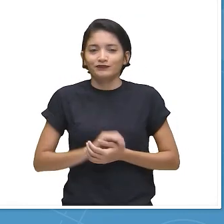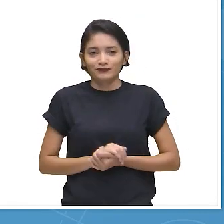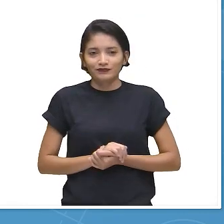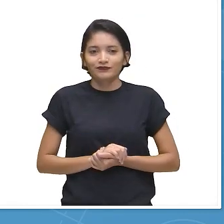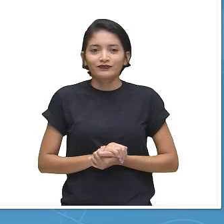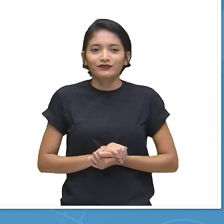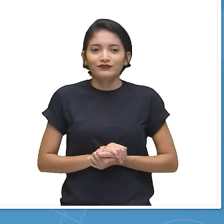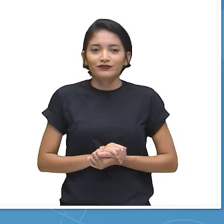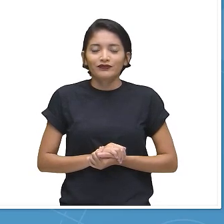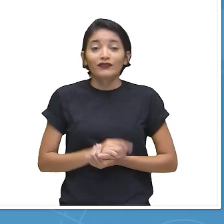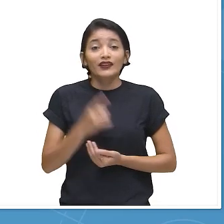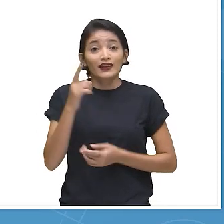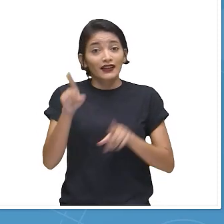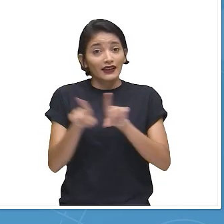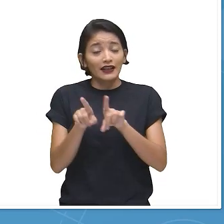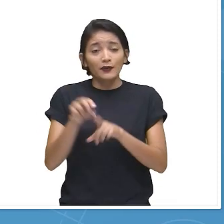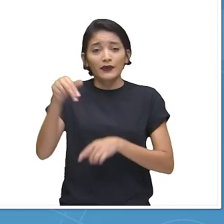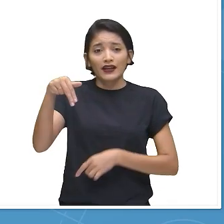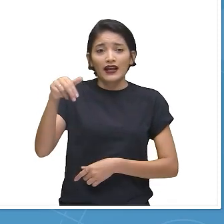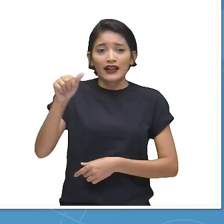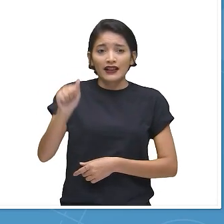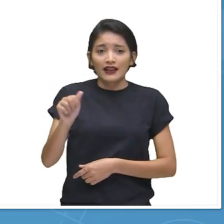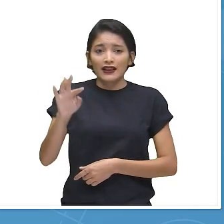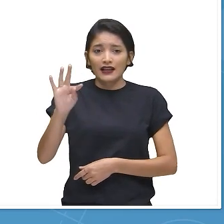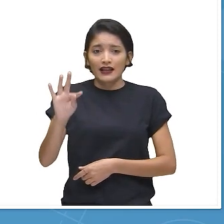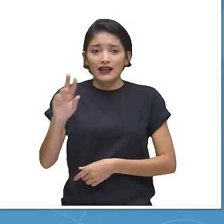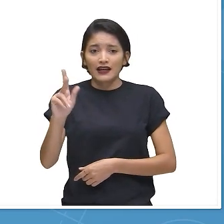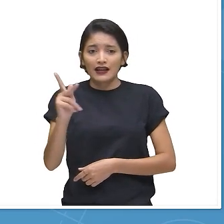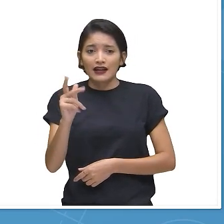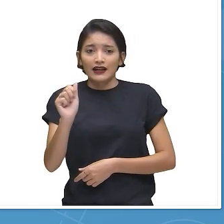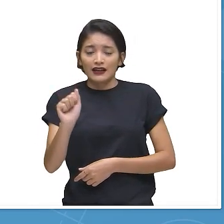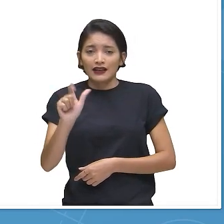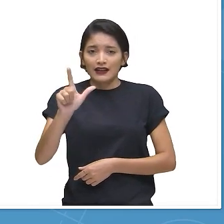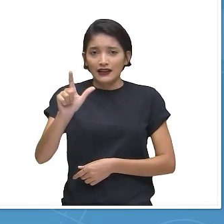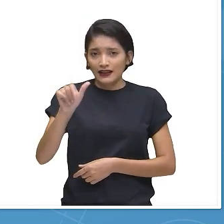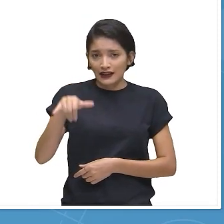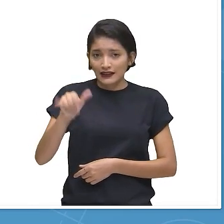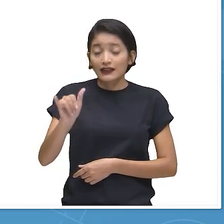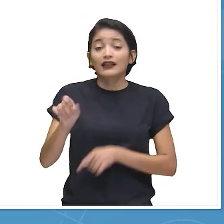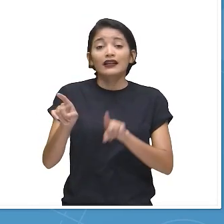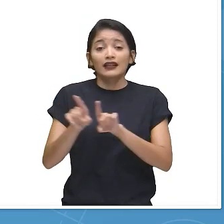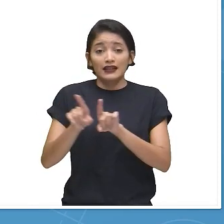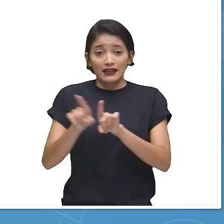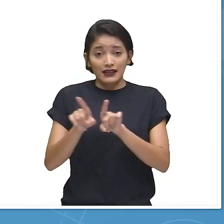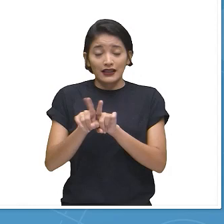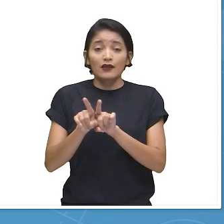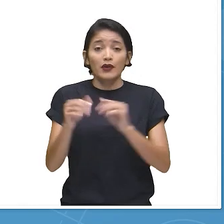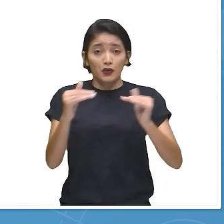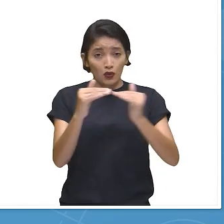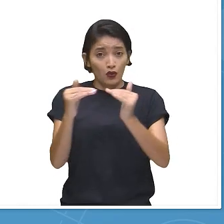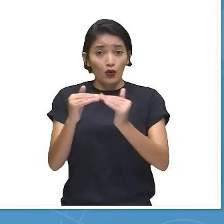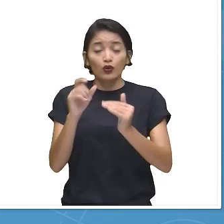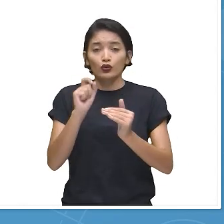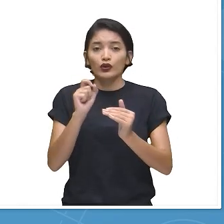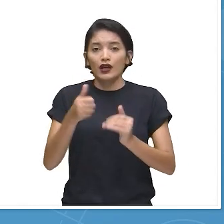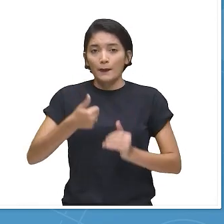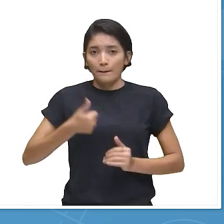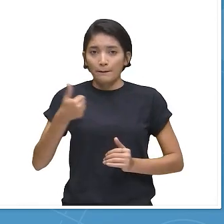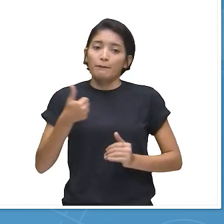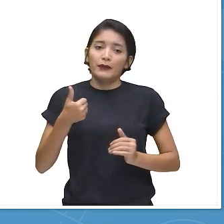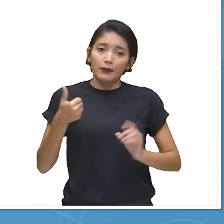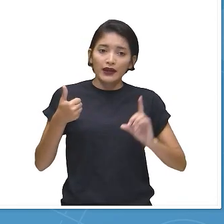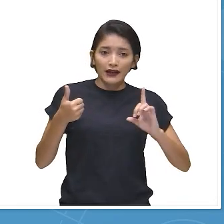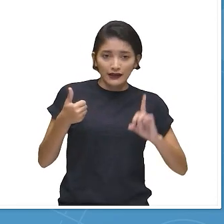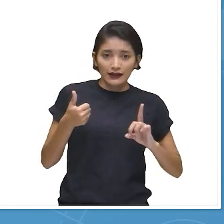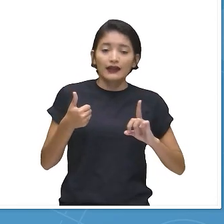ver então. Olha aí, a Nathalie, acho que é Nathalie, ela também acompanha o Davi dizendo que a questão 1 é a letra D e a